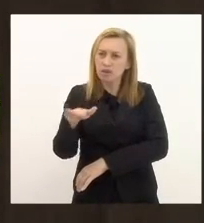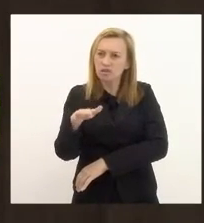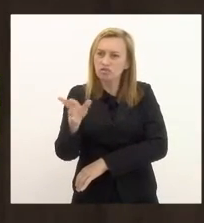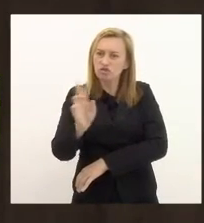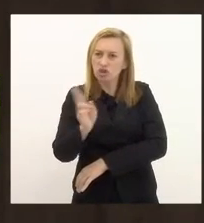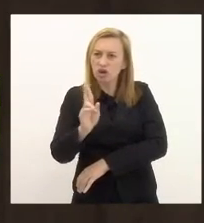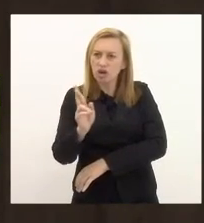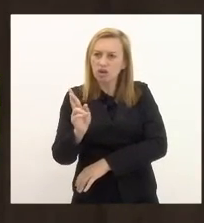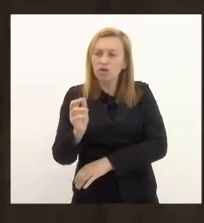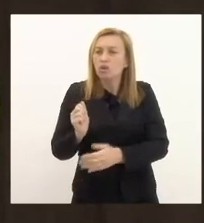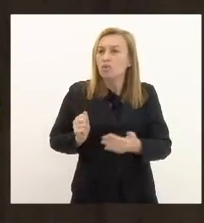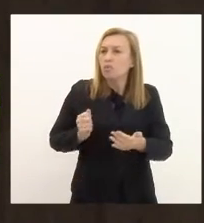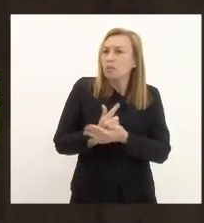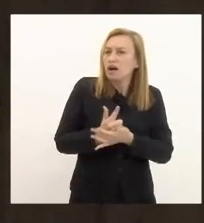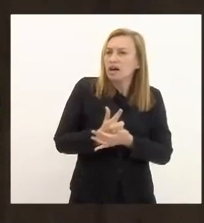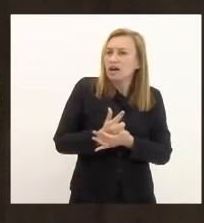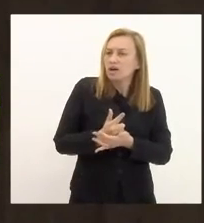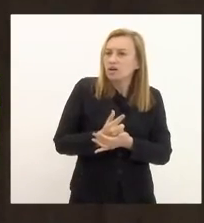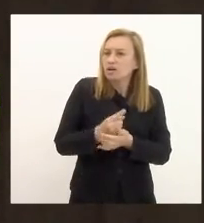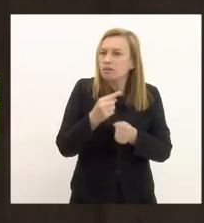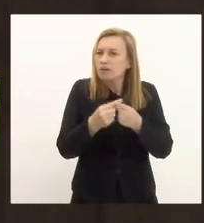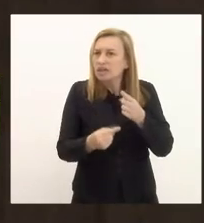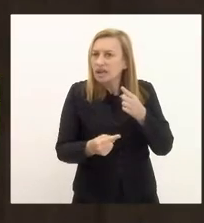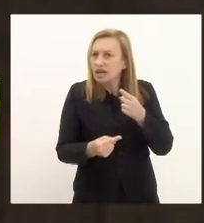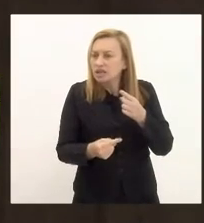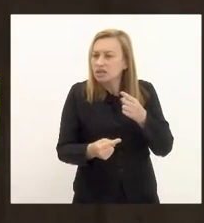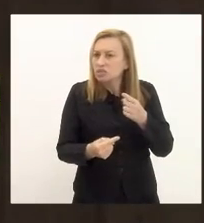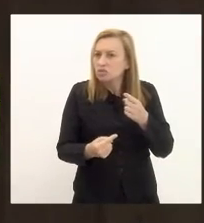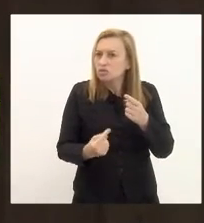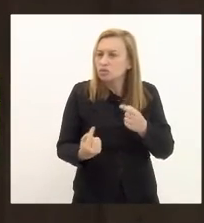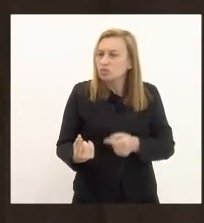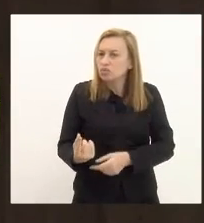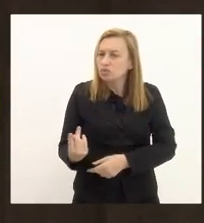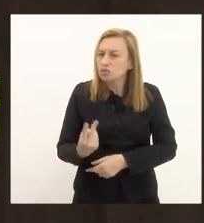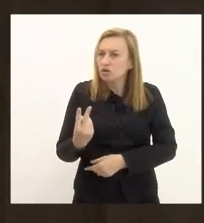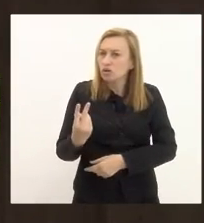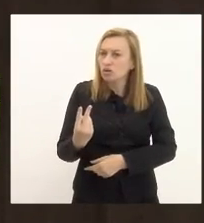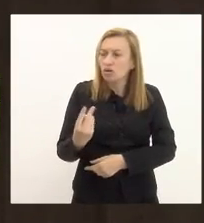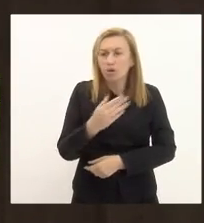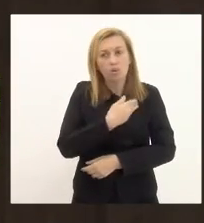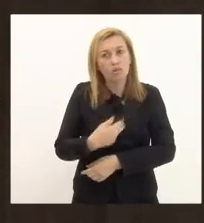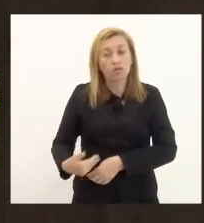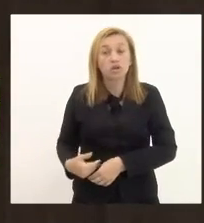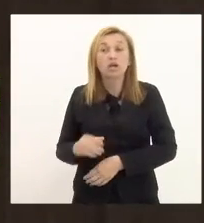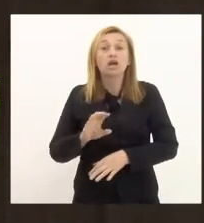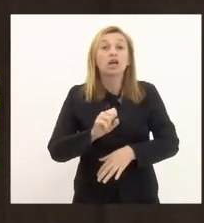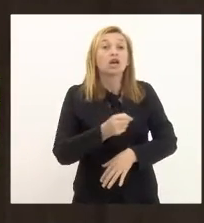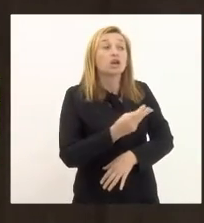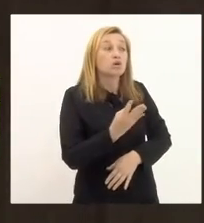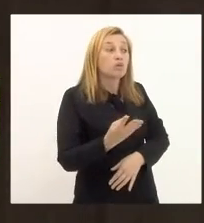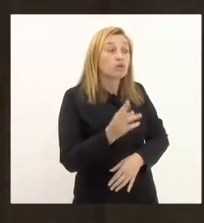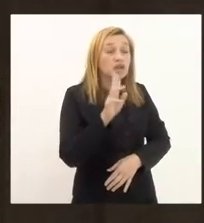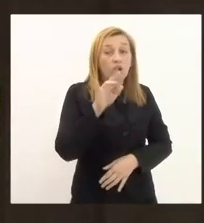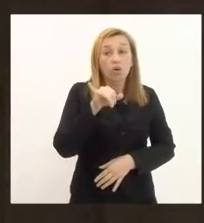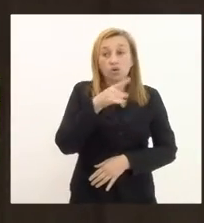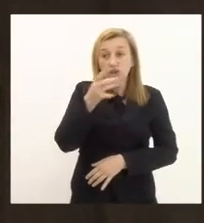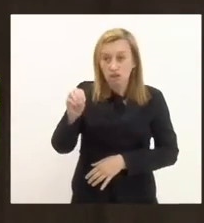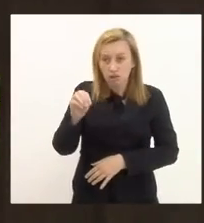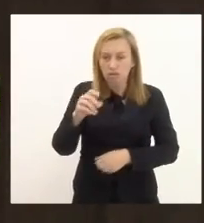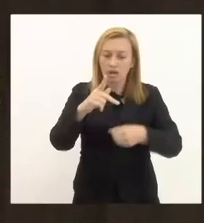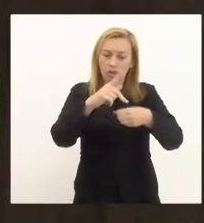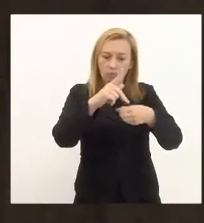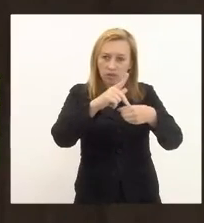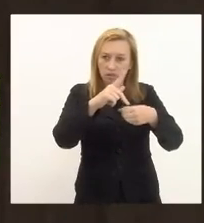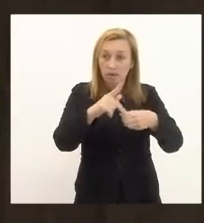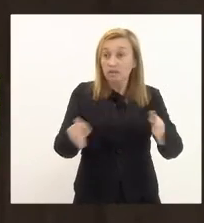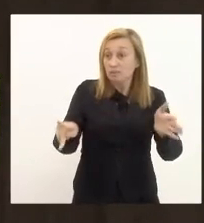com o pagamento de um terço do valor ao governo né enquanto que a união EA Petrobras